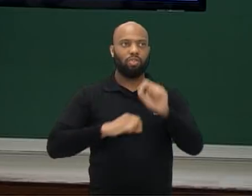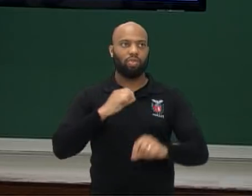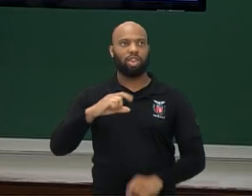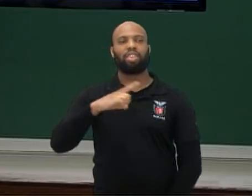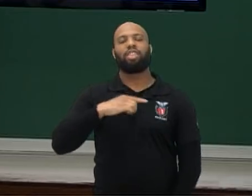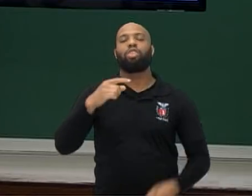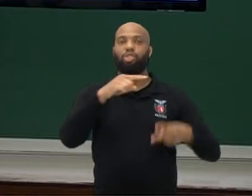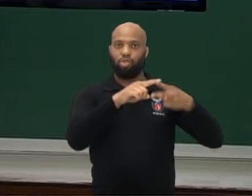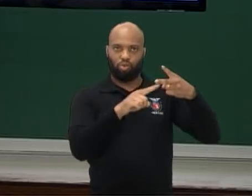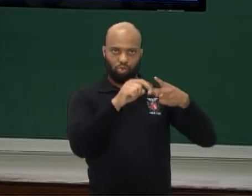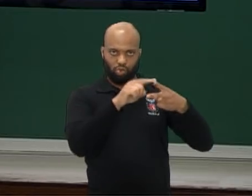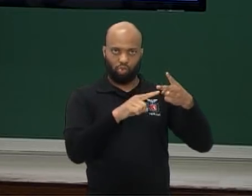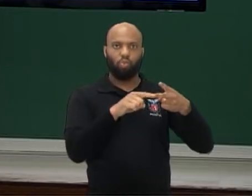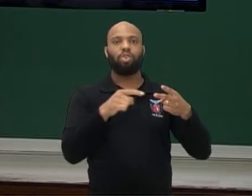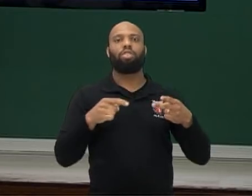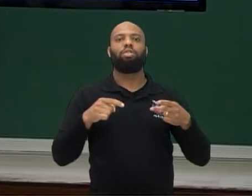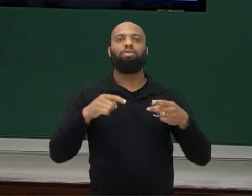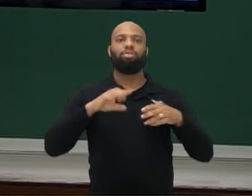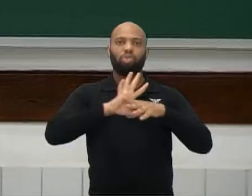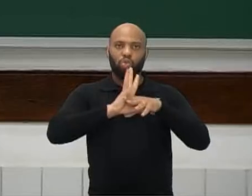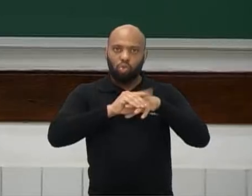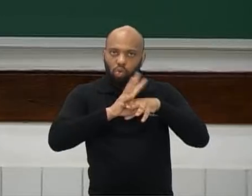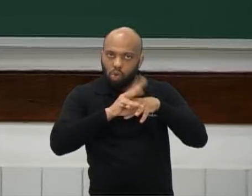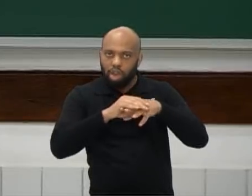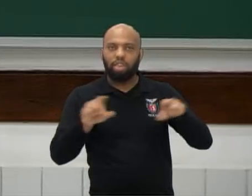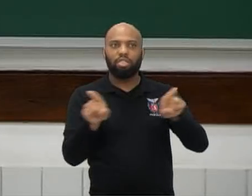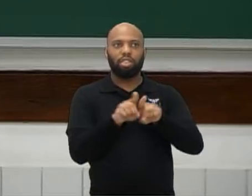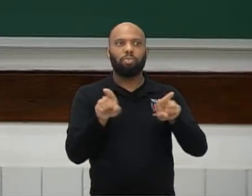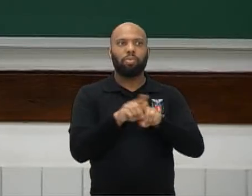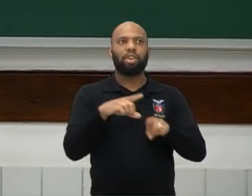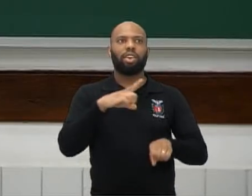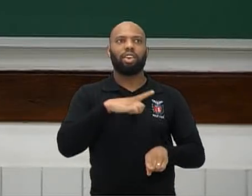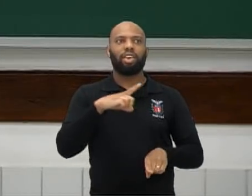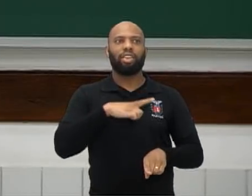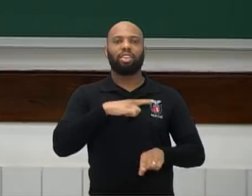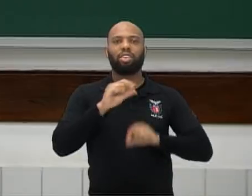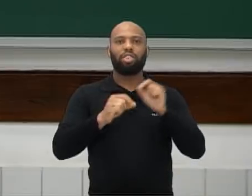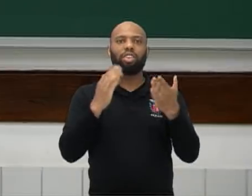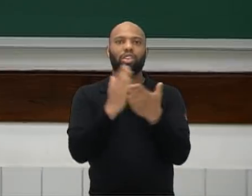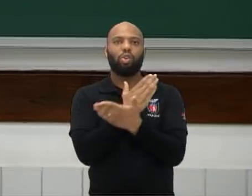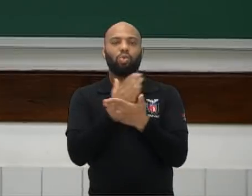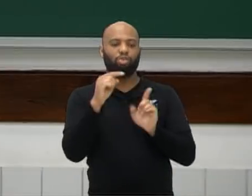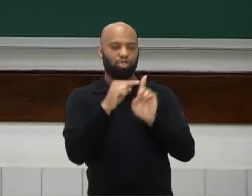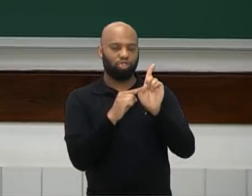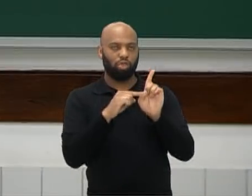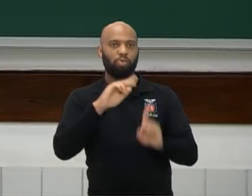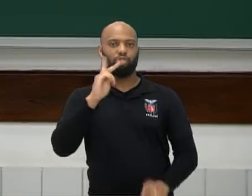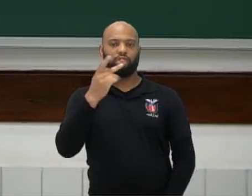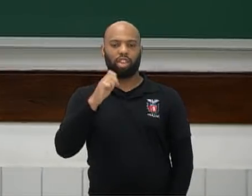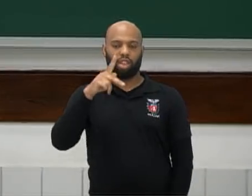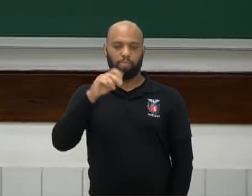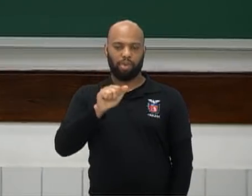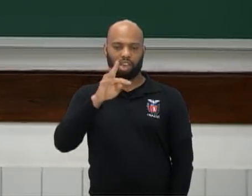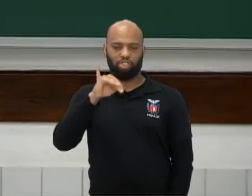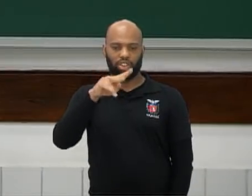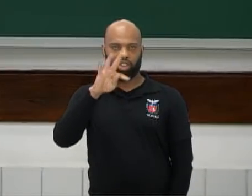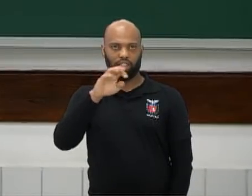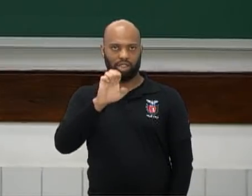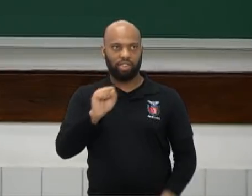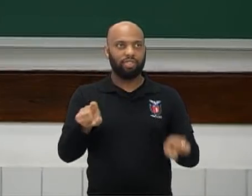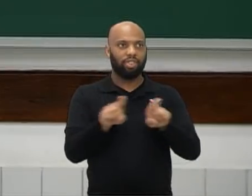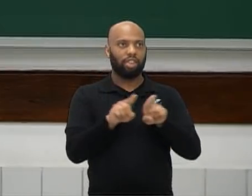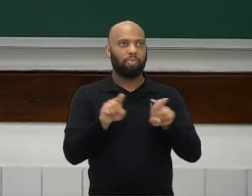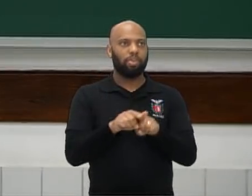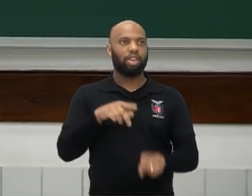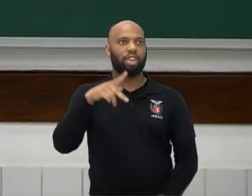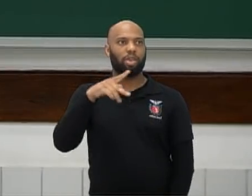paralisia infantil, o rotavírus e alguns tipos de hepatites. Vocês lembram da poliomielite,